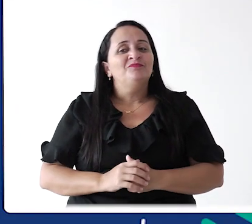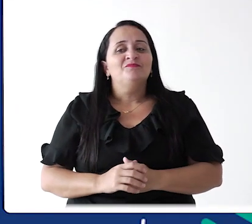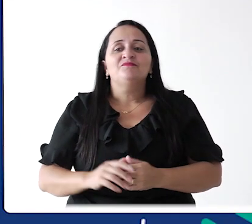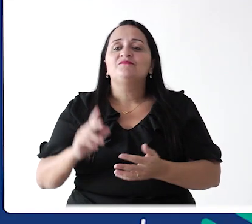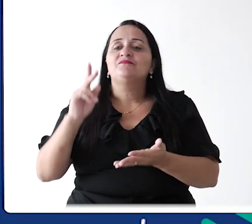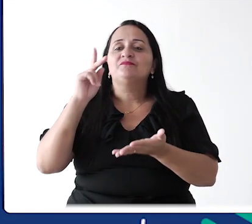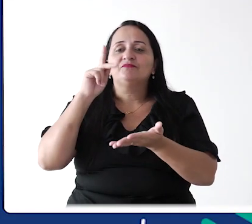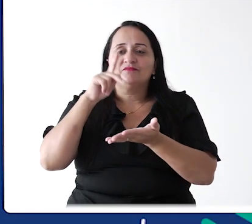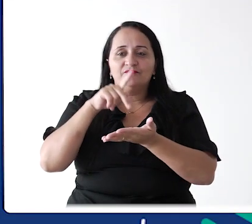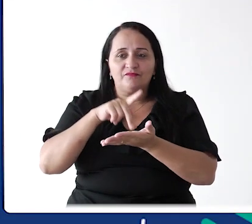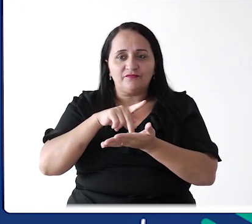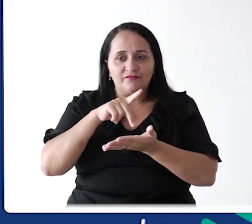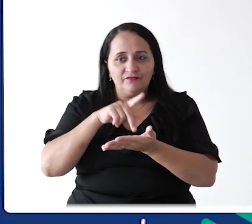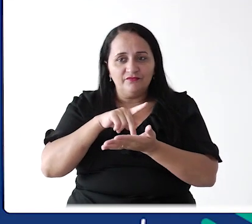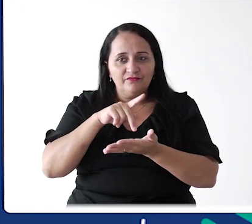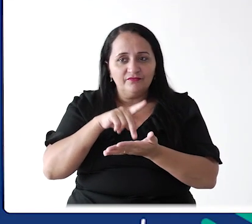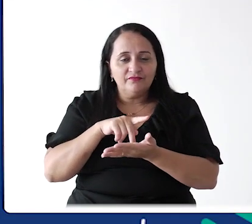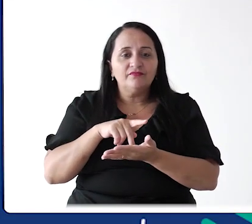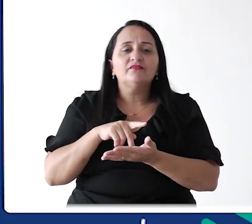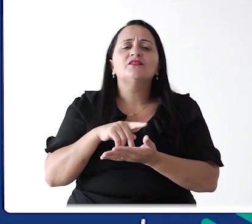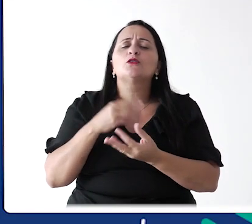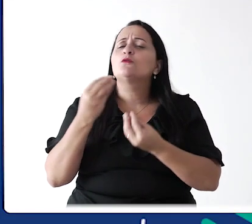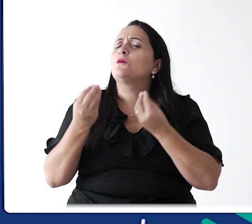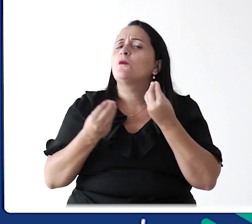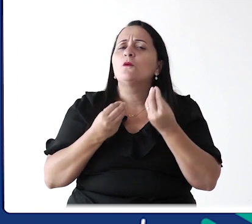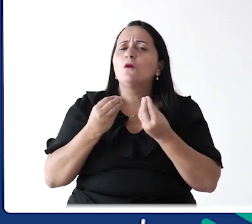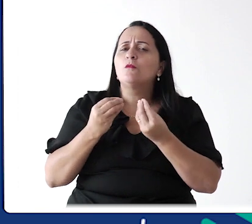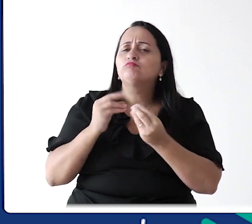gente vai identificar as relações